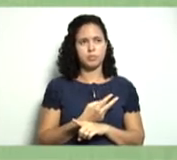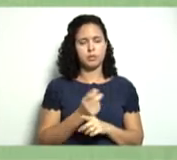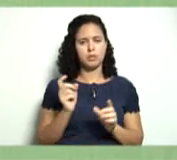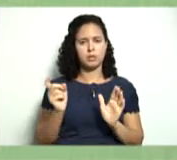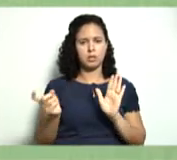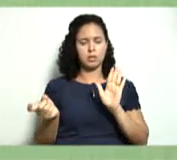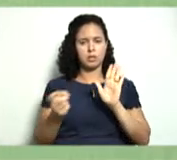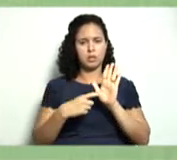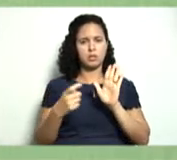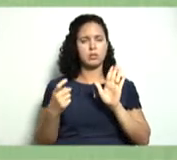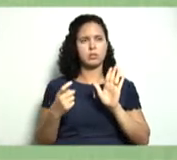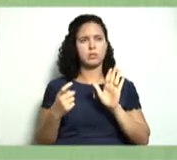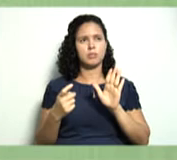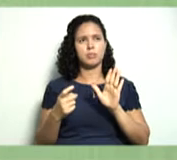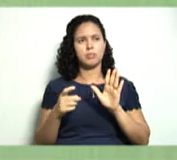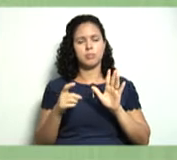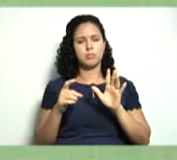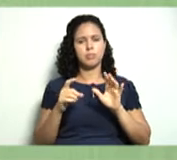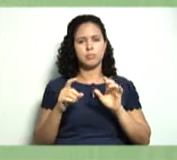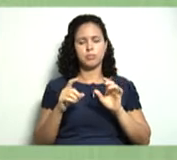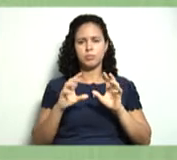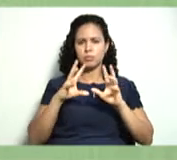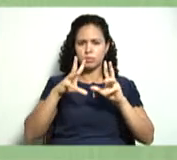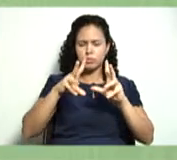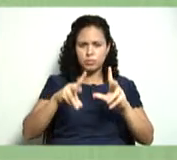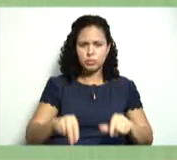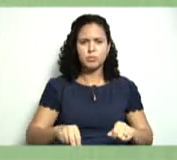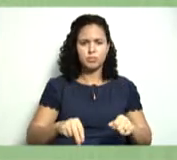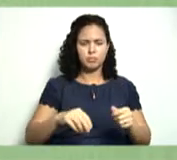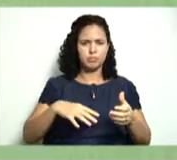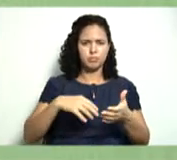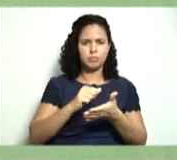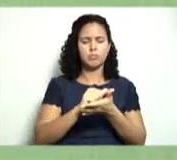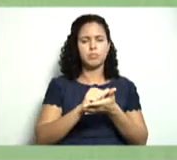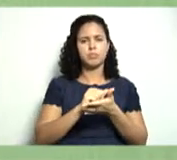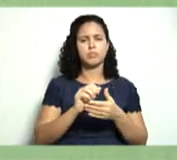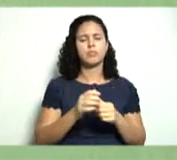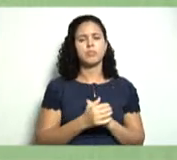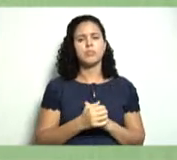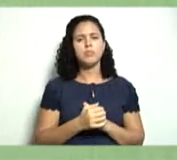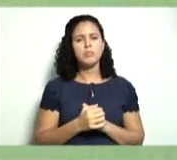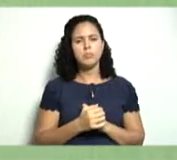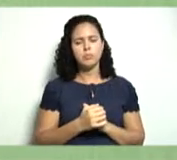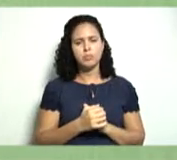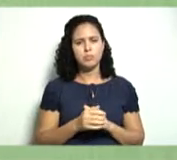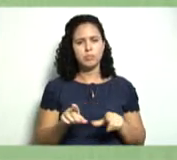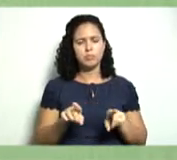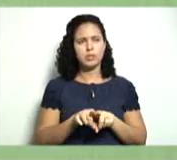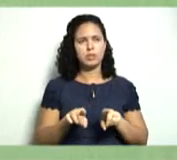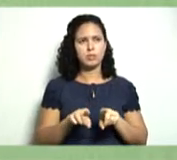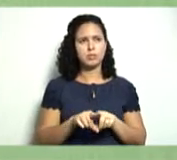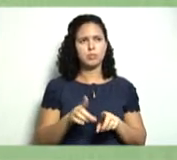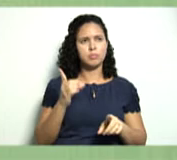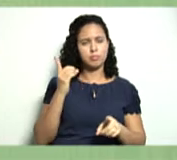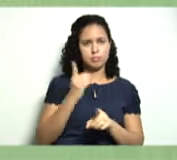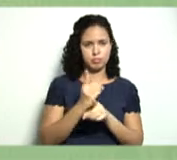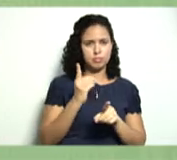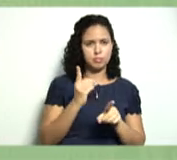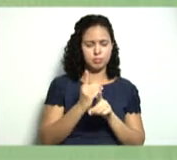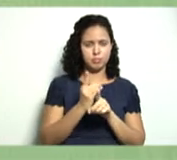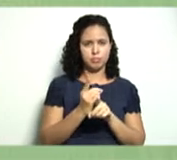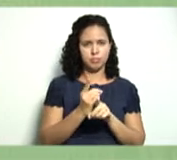em todos os programas há uma outra forma ou até mesmo quando você encontra um ícone de lá na área de trabalho